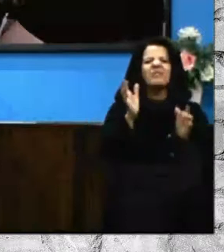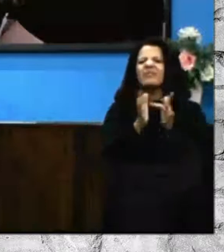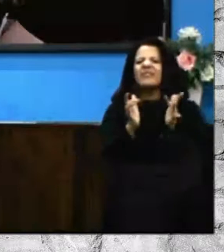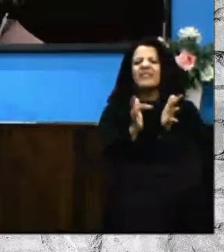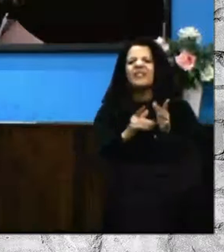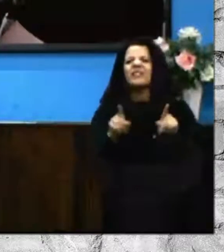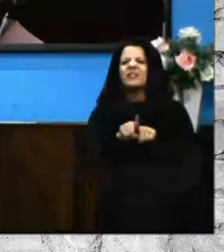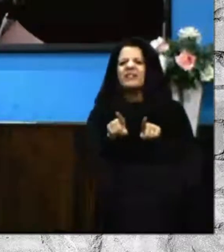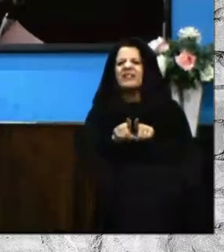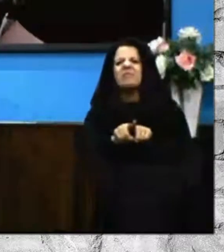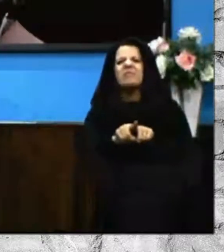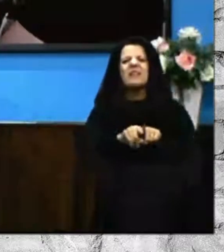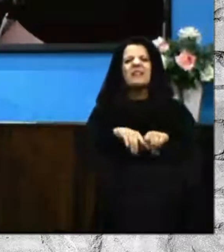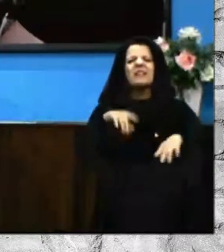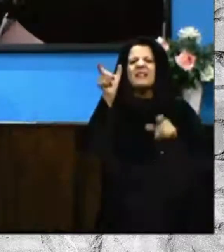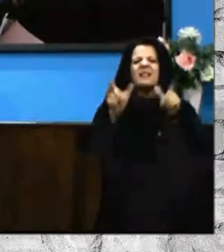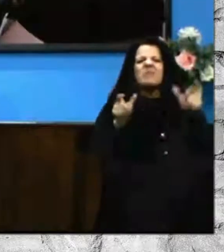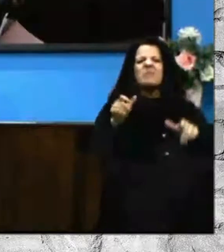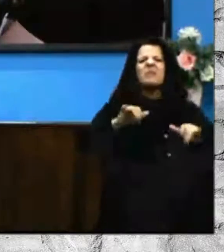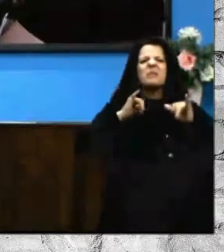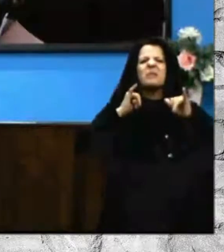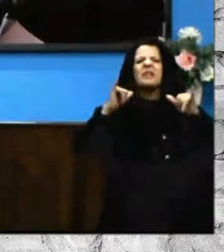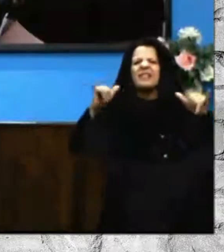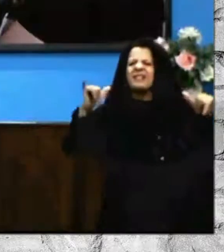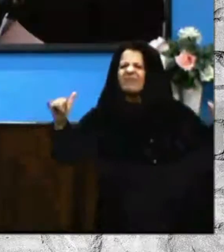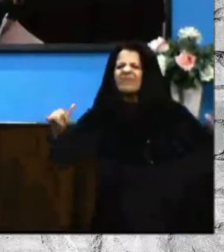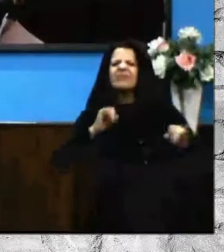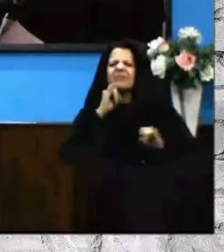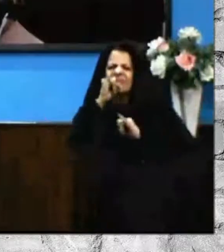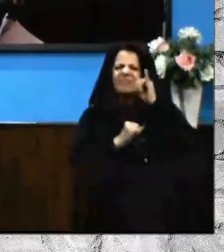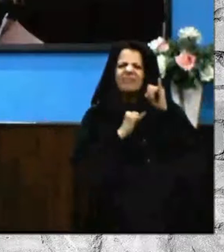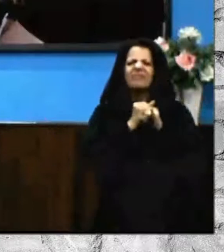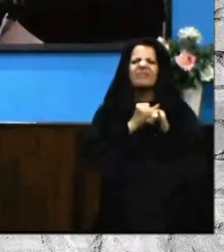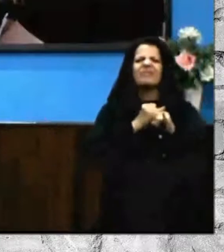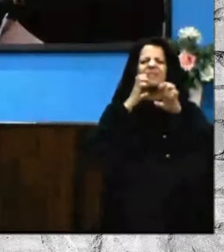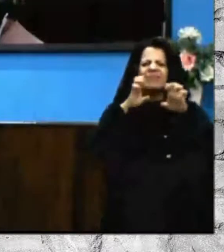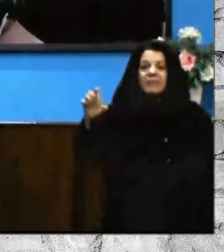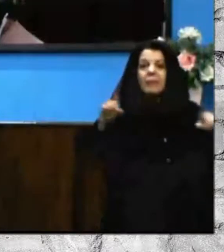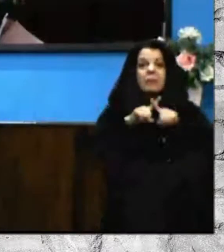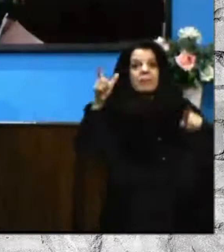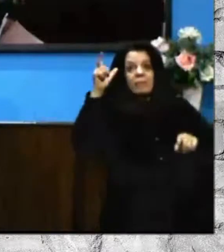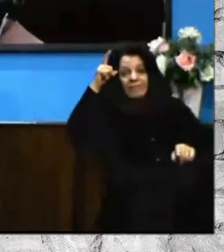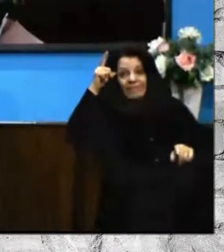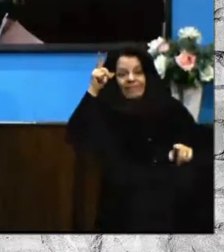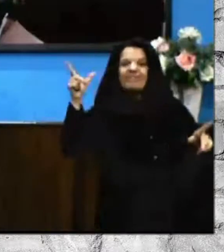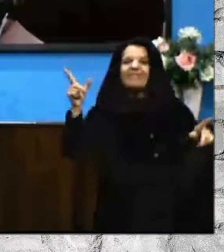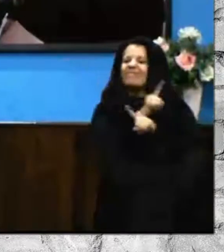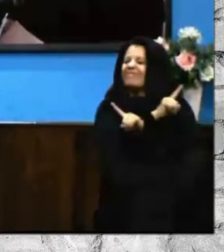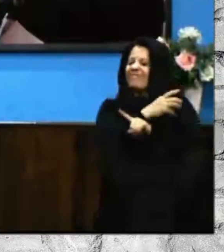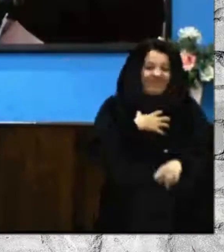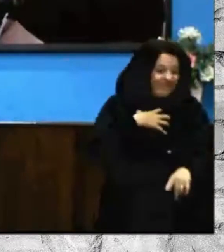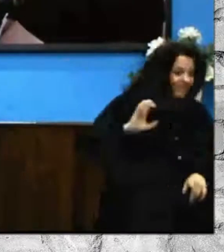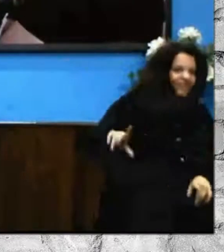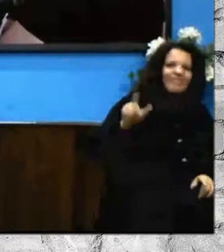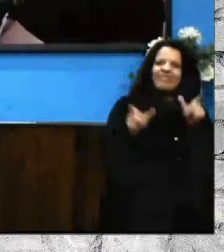possível, pessoas divulgando para a internet o evangelho. Que bênção! Agora, o diabo não gosta